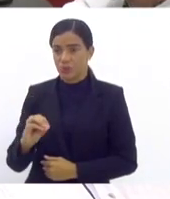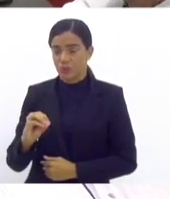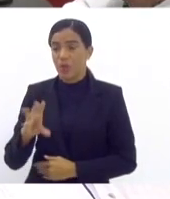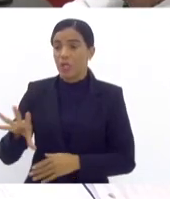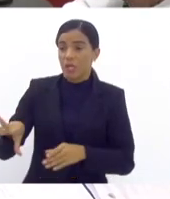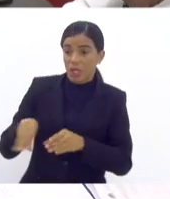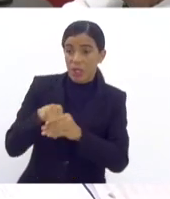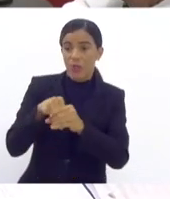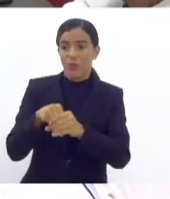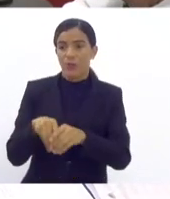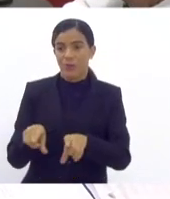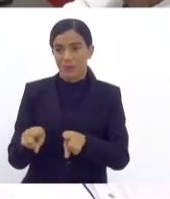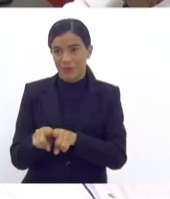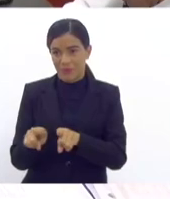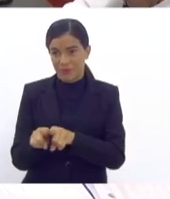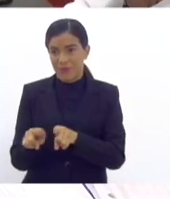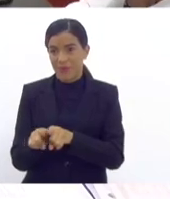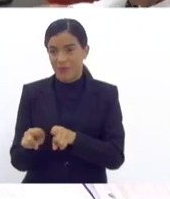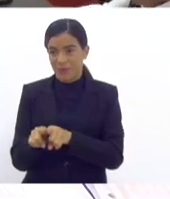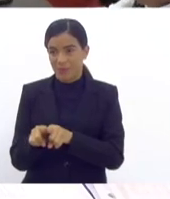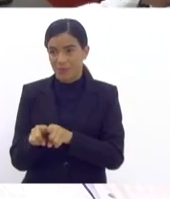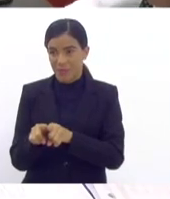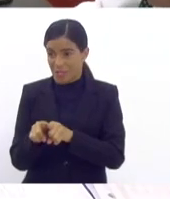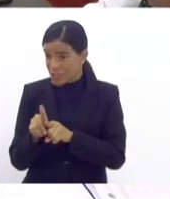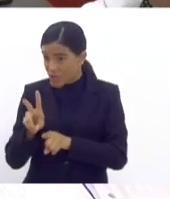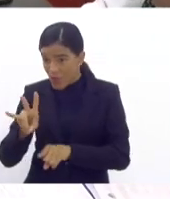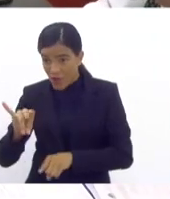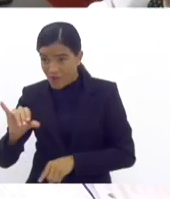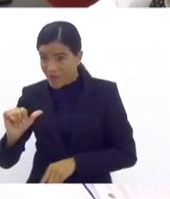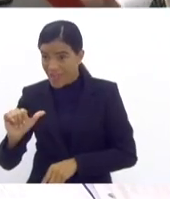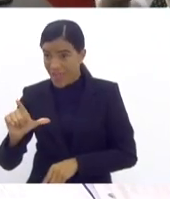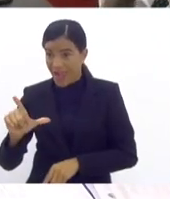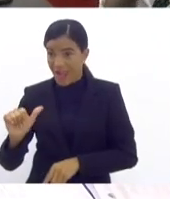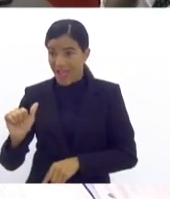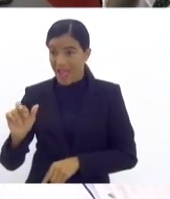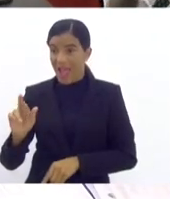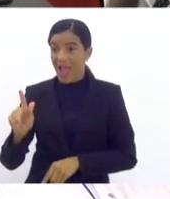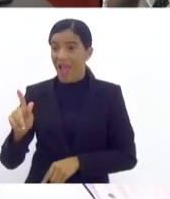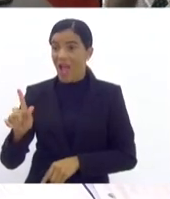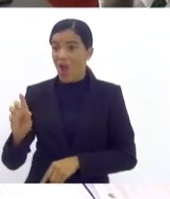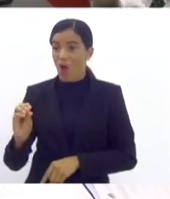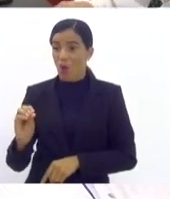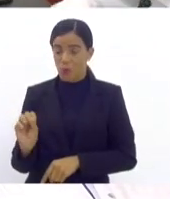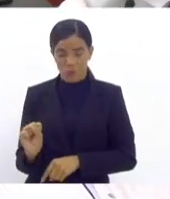Incluindo a pessoa só via Lagos, não, pô. Tô com o Serginho. Tô com o Serginho.